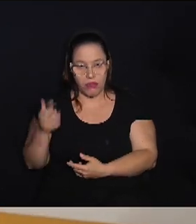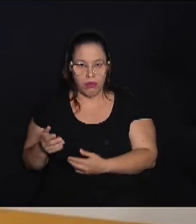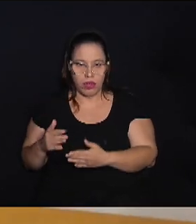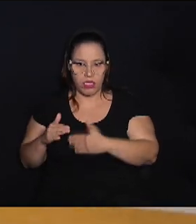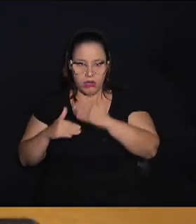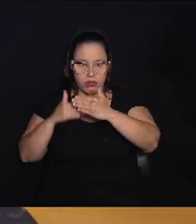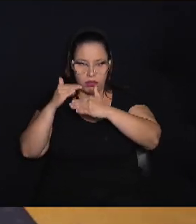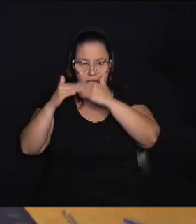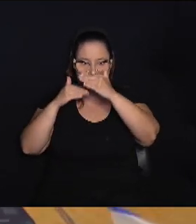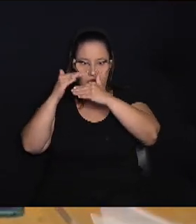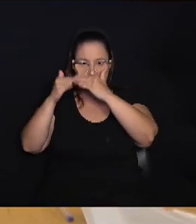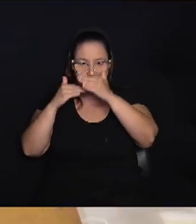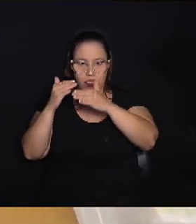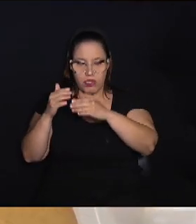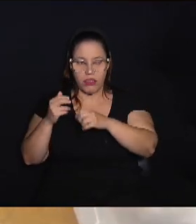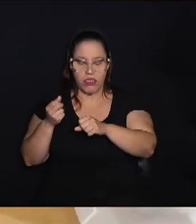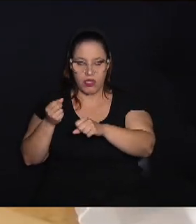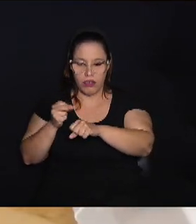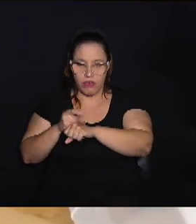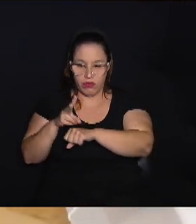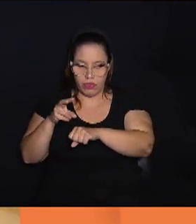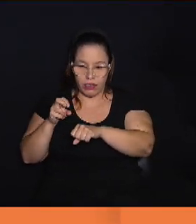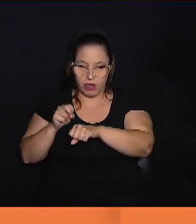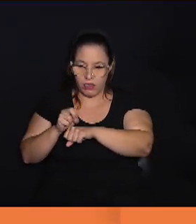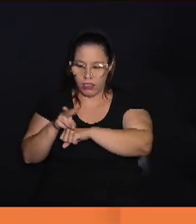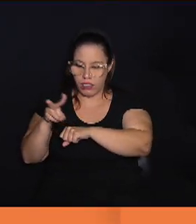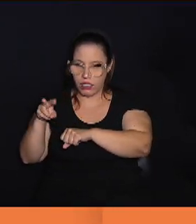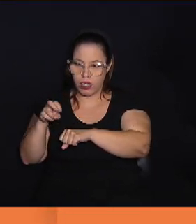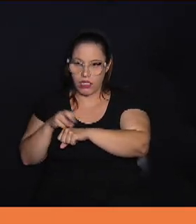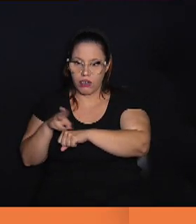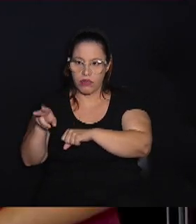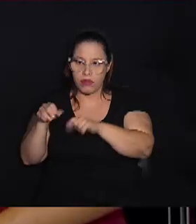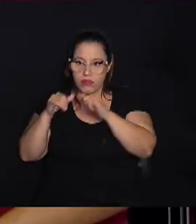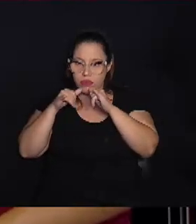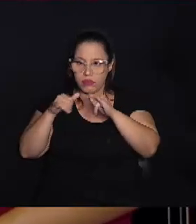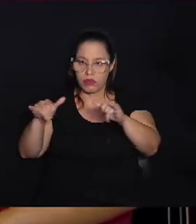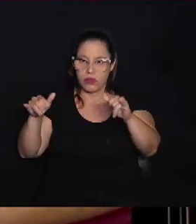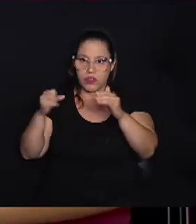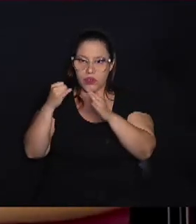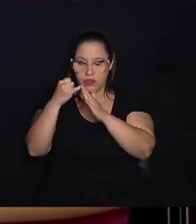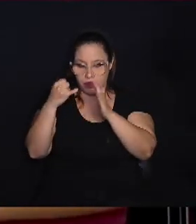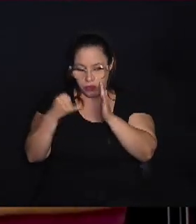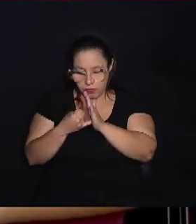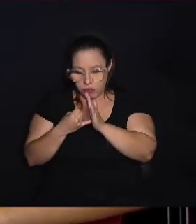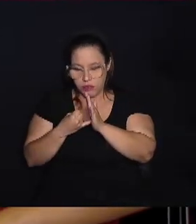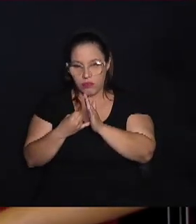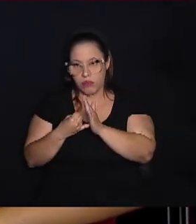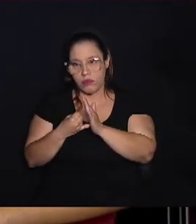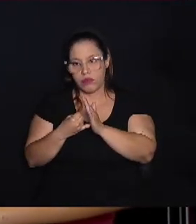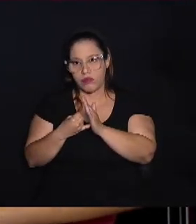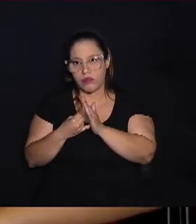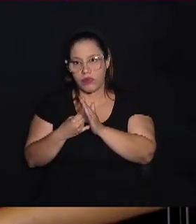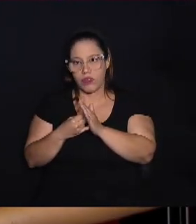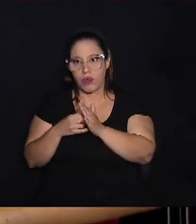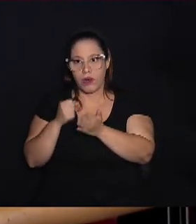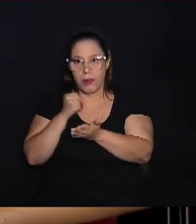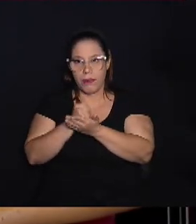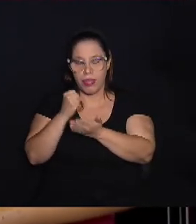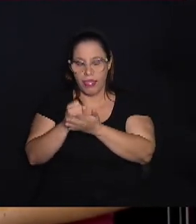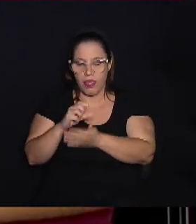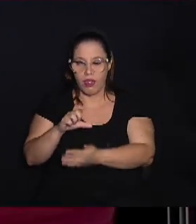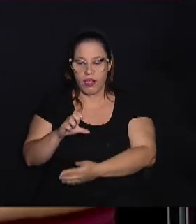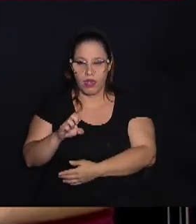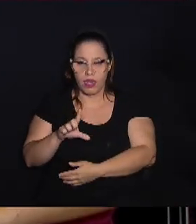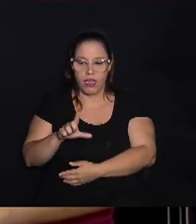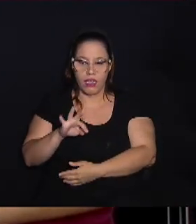Eu vejo vagas sendo divulgadas em instituições e aí com contratação CLT,